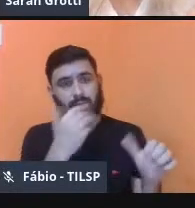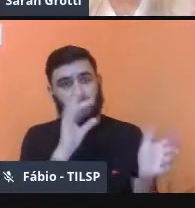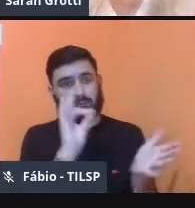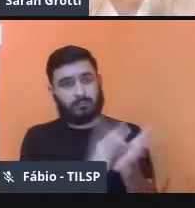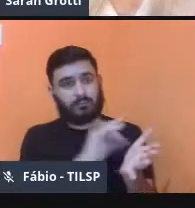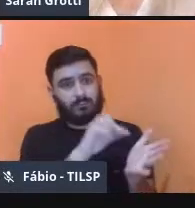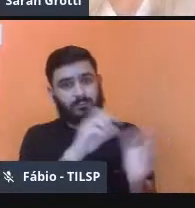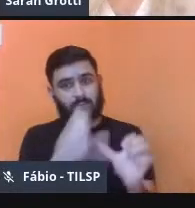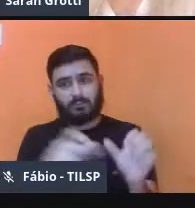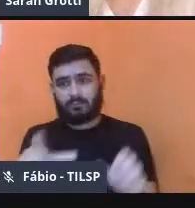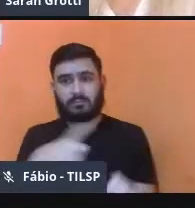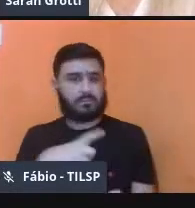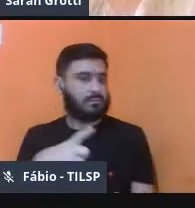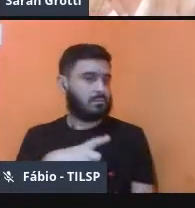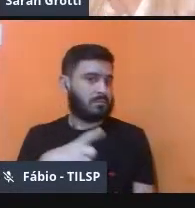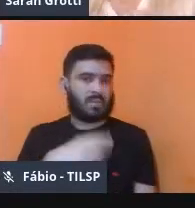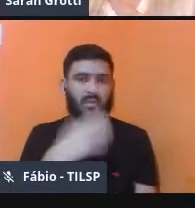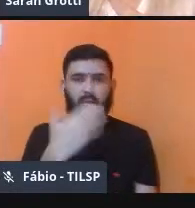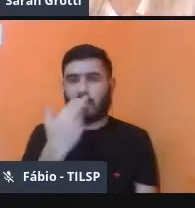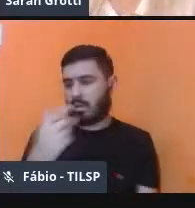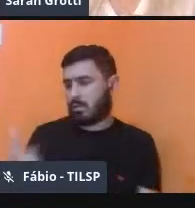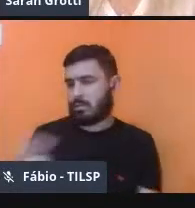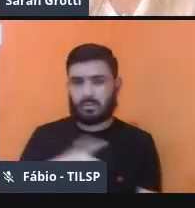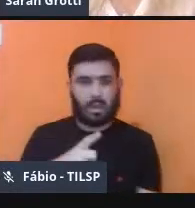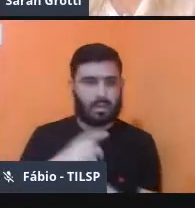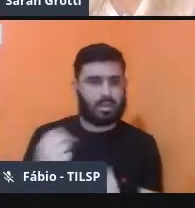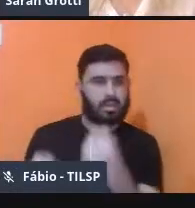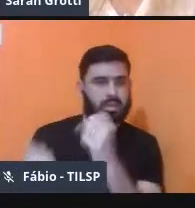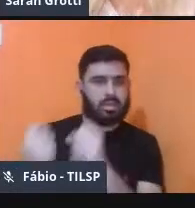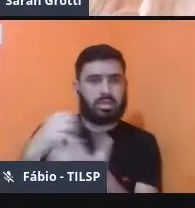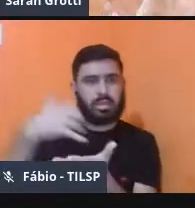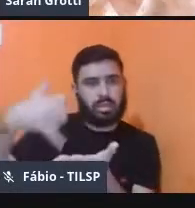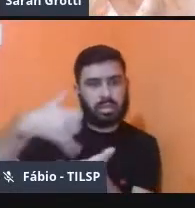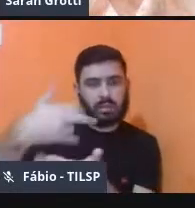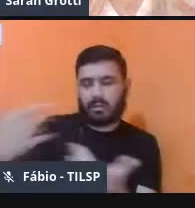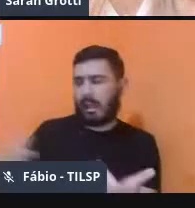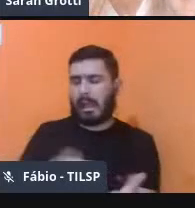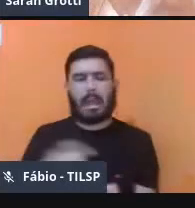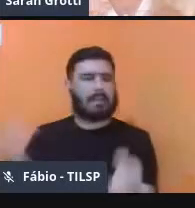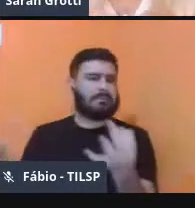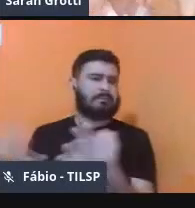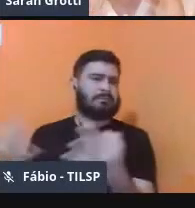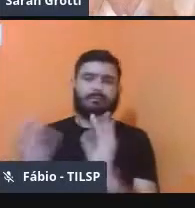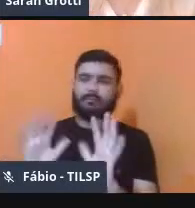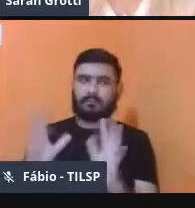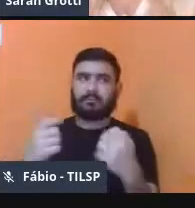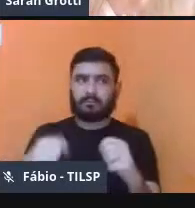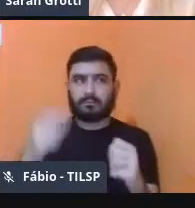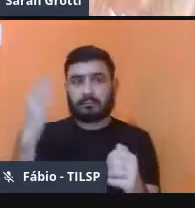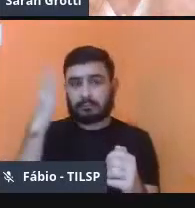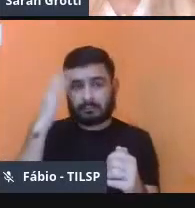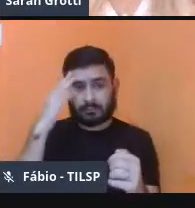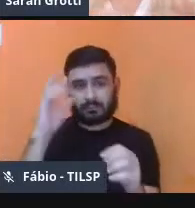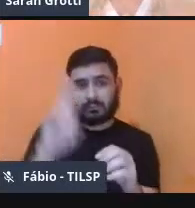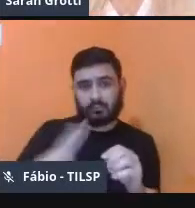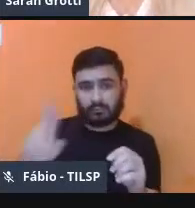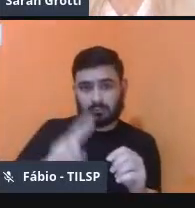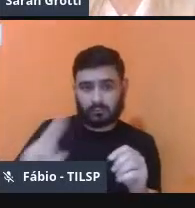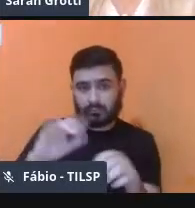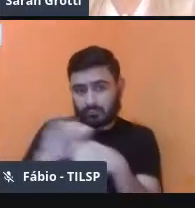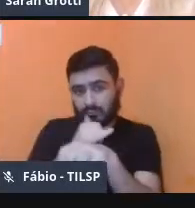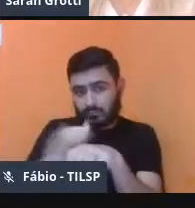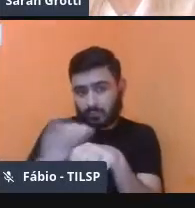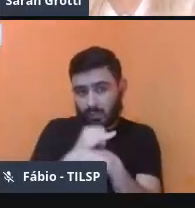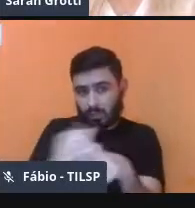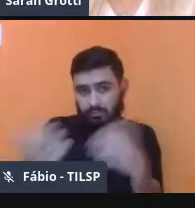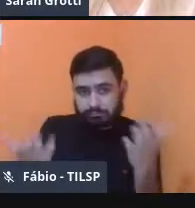pensando que está abalando aqui, mas não. Saber usar a combinação certa de cereais e leguminosas. Esses pontos